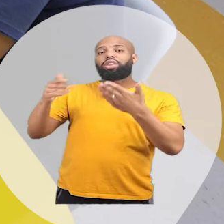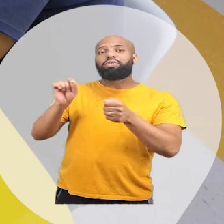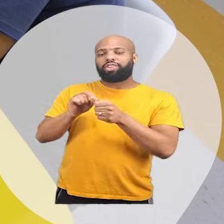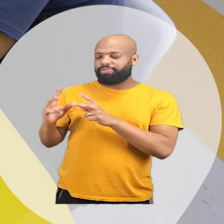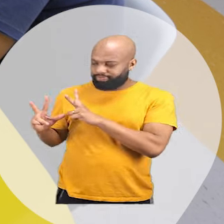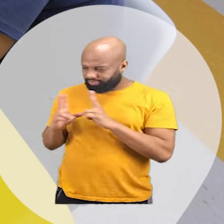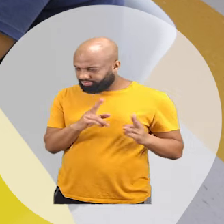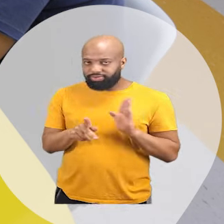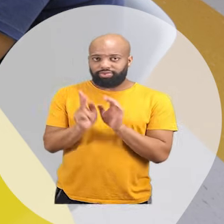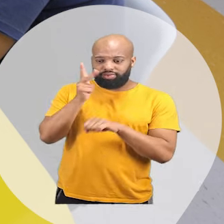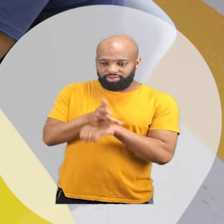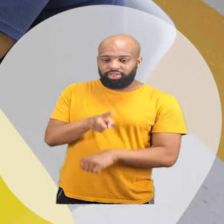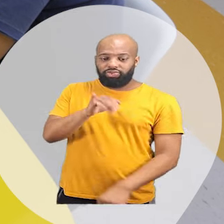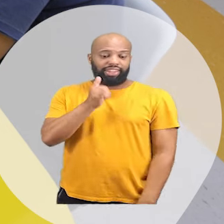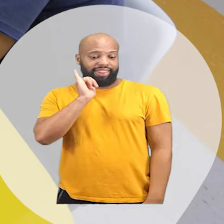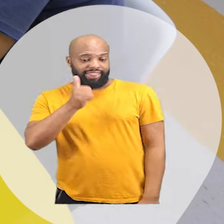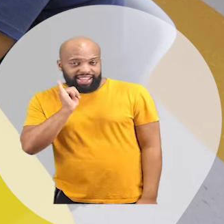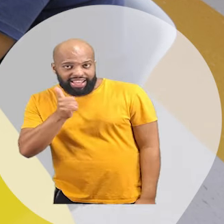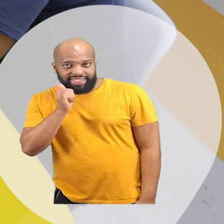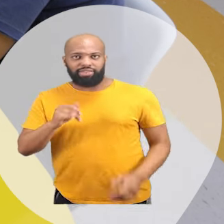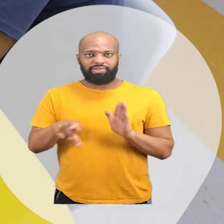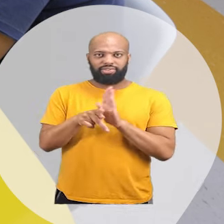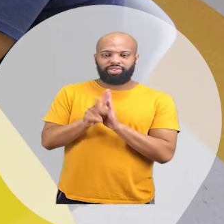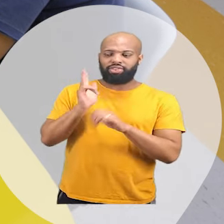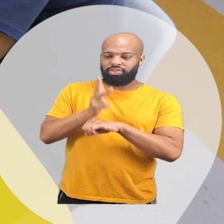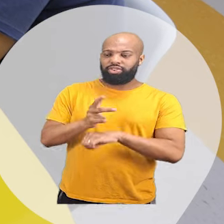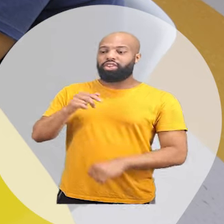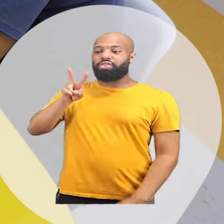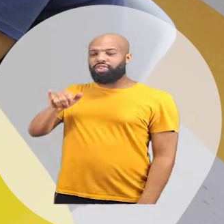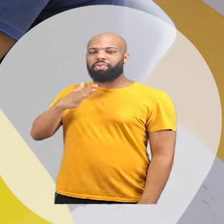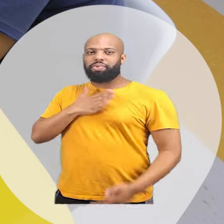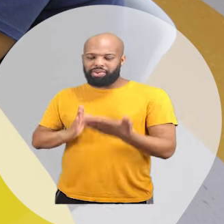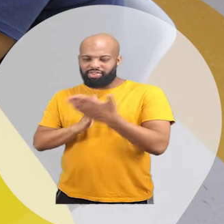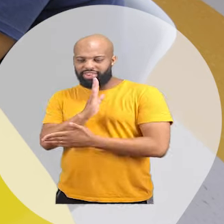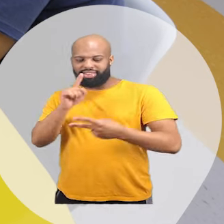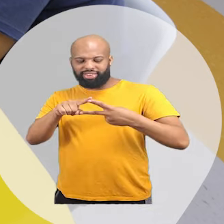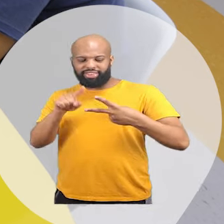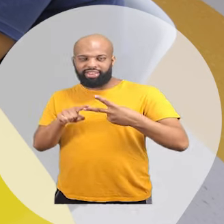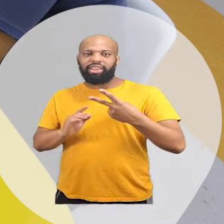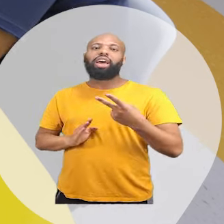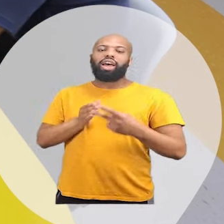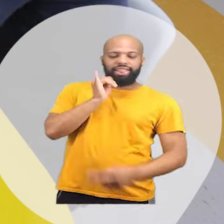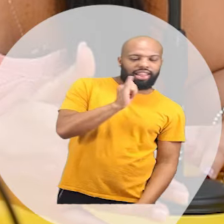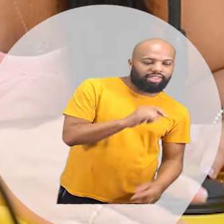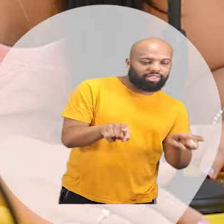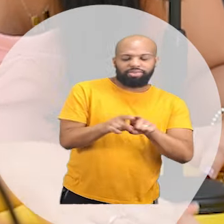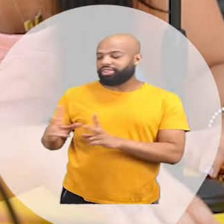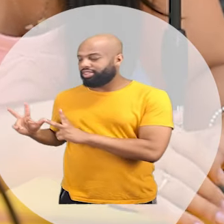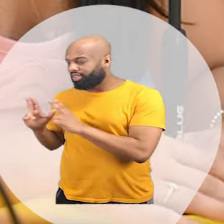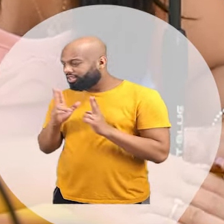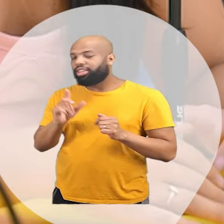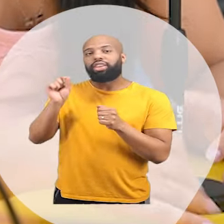do vídeo daí depois a edição do vídeo vai para narração do vídeo daí vai para minha aprovação essas duas partes a narração e a edição